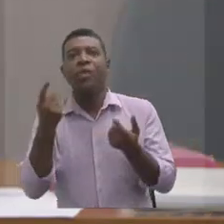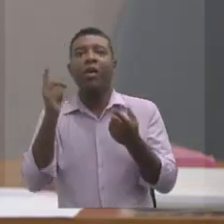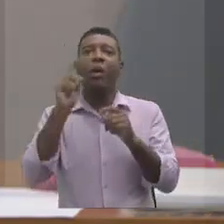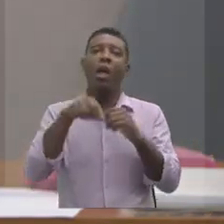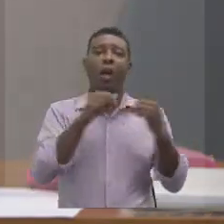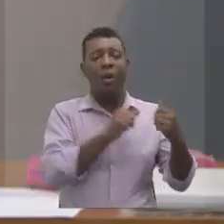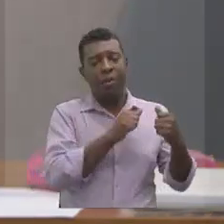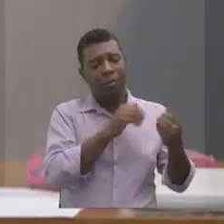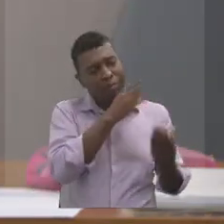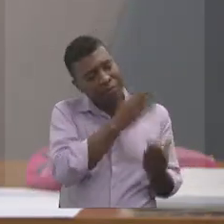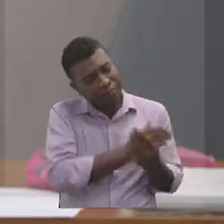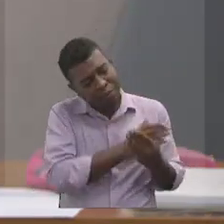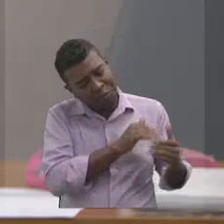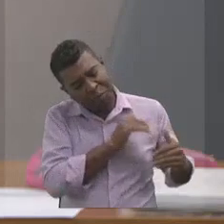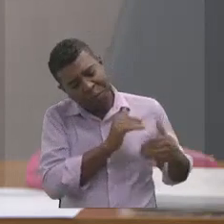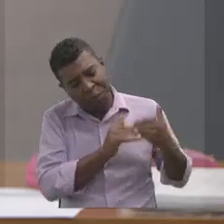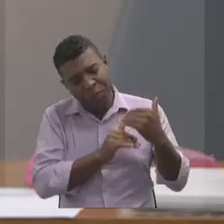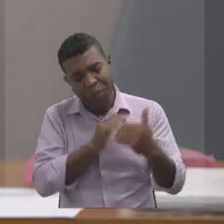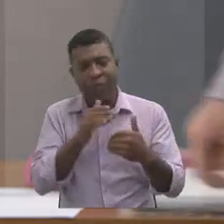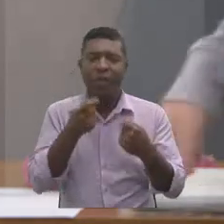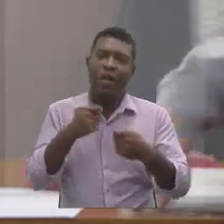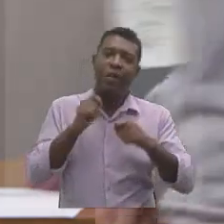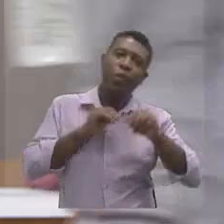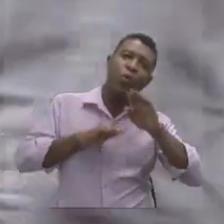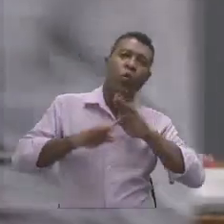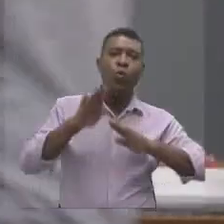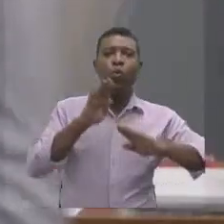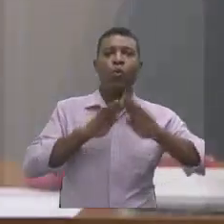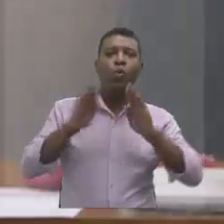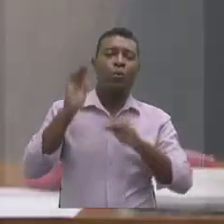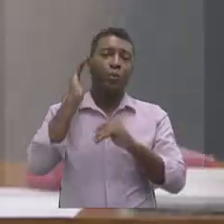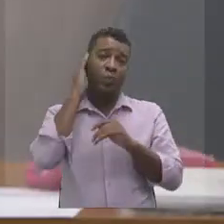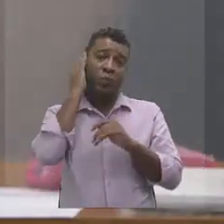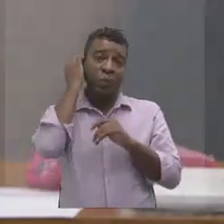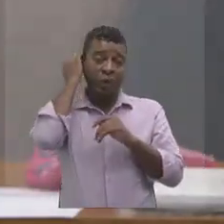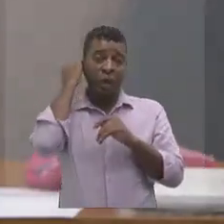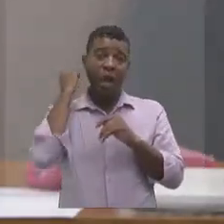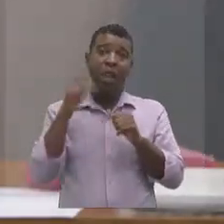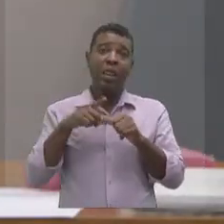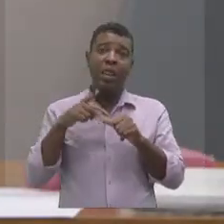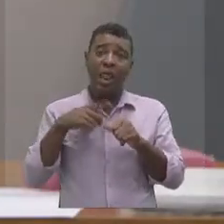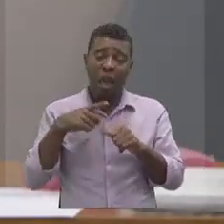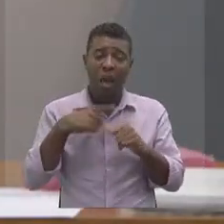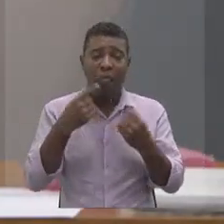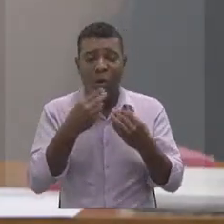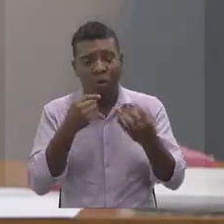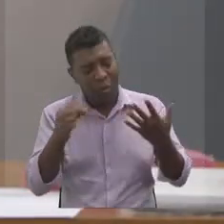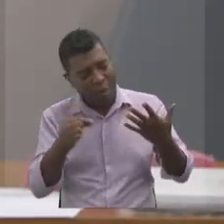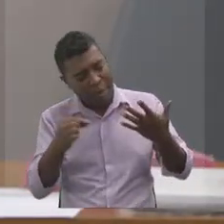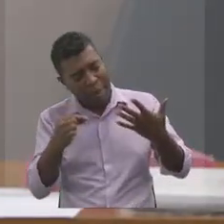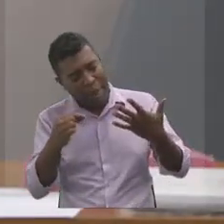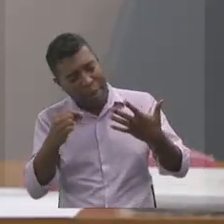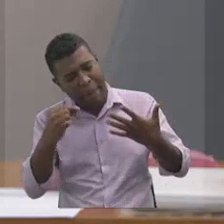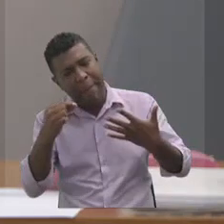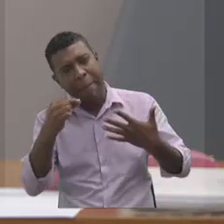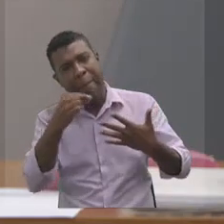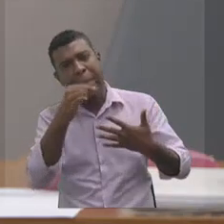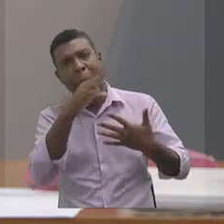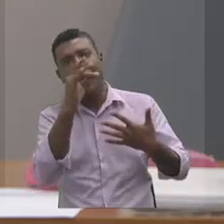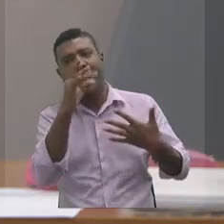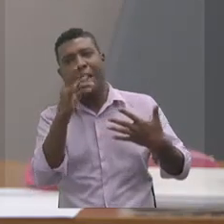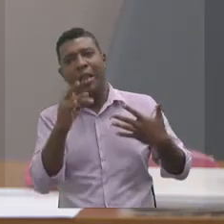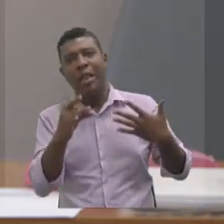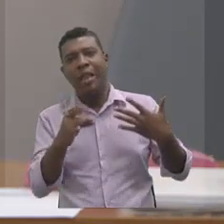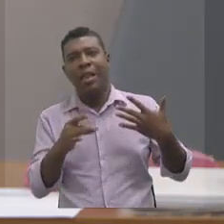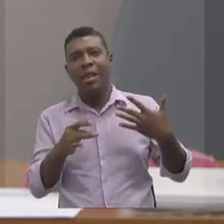cuidadoso né porque ele envolve uma série de né de de fatores a gente espera concluir esse processo muito em breve a gente sabe qual aguardada